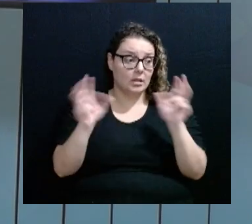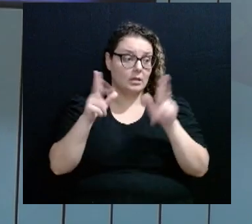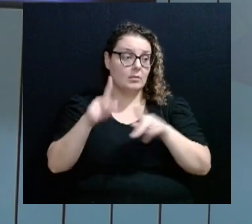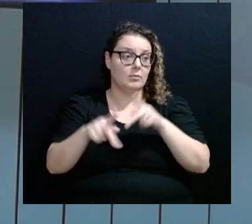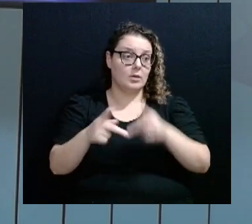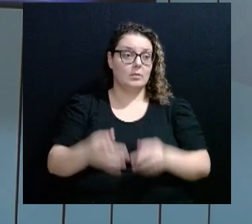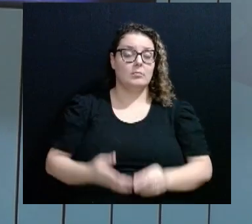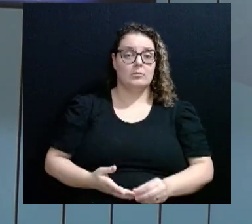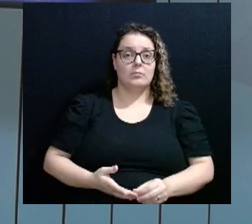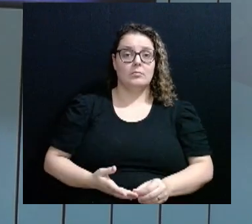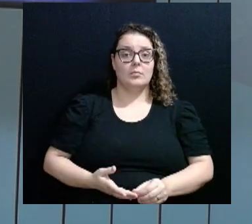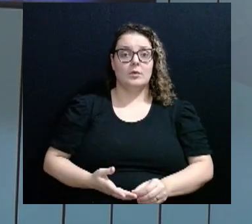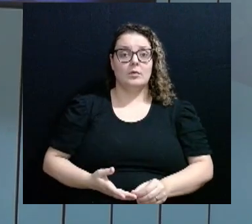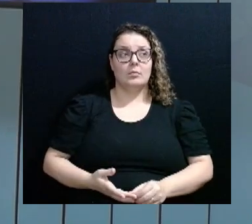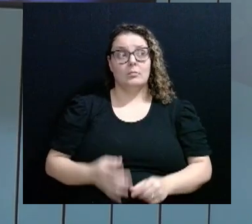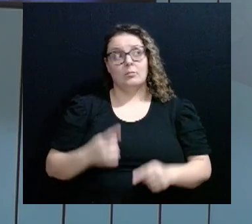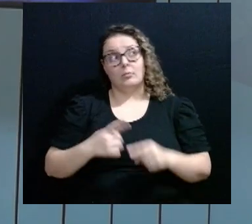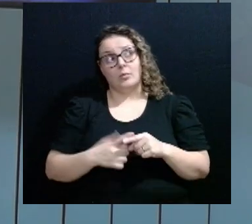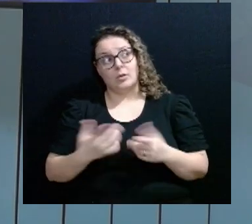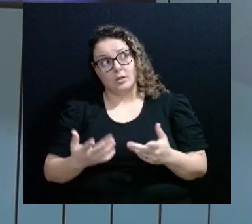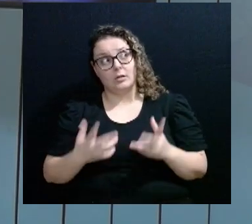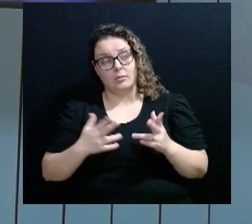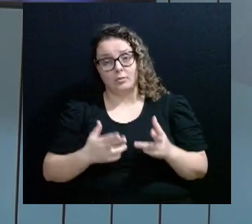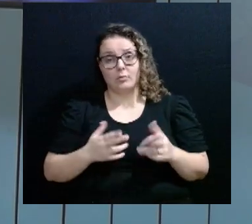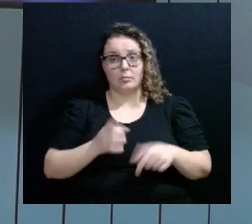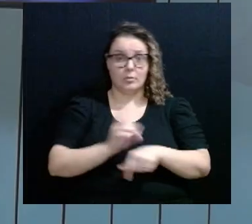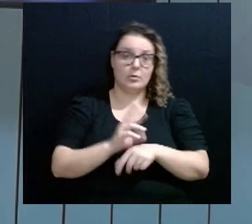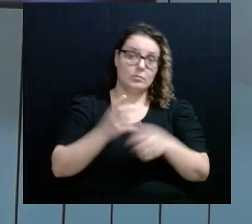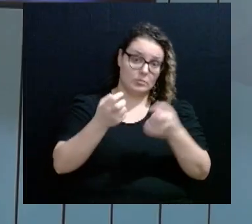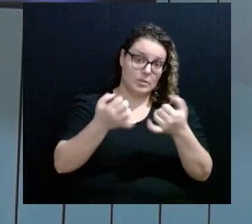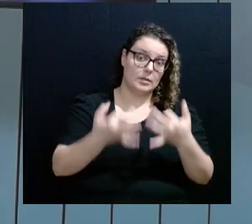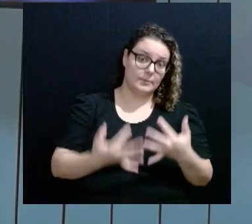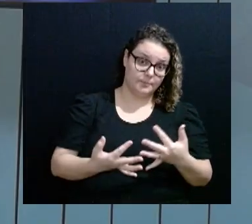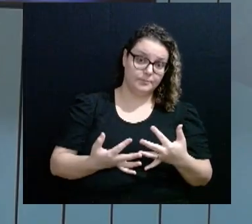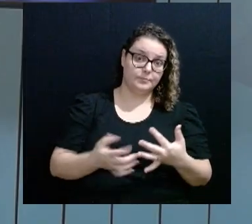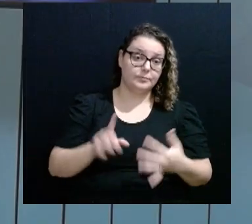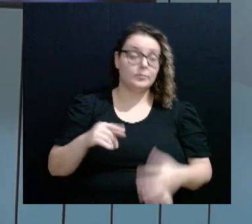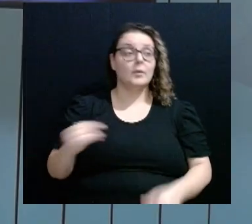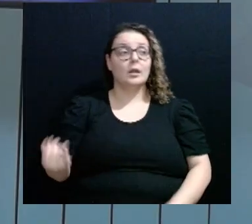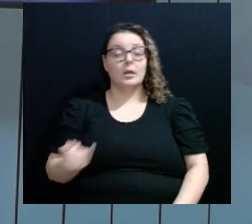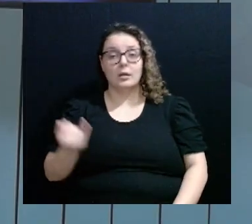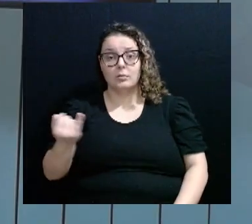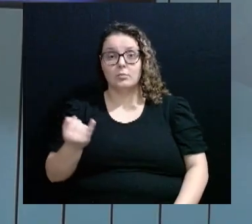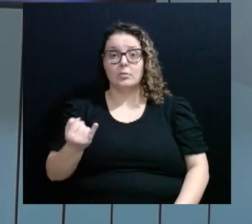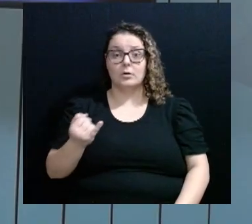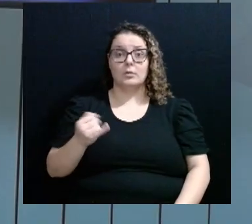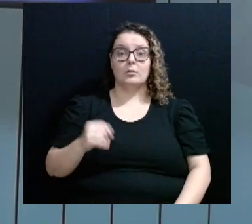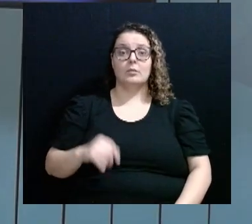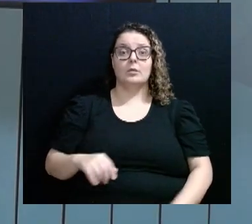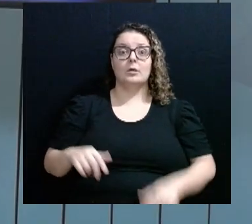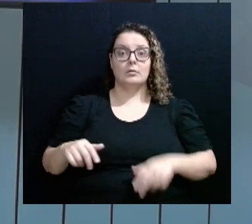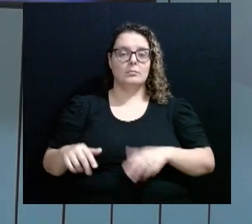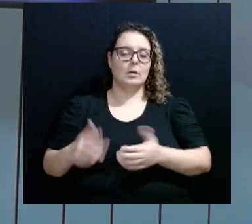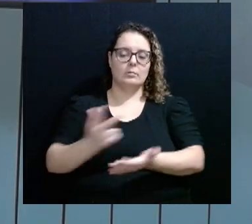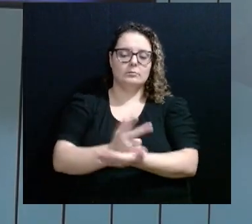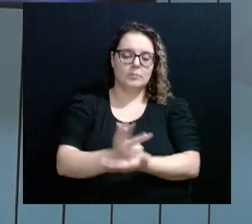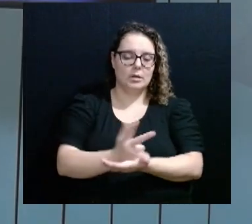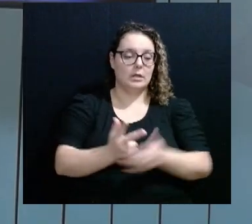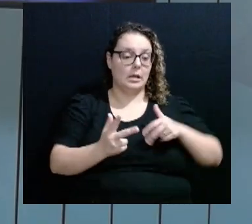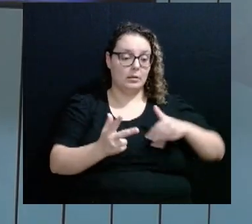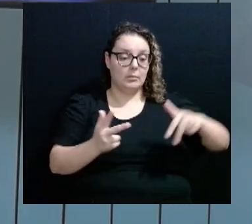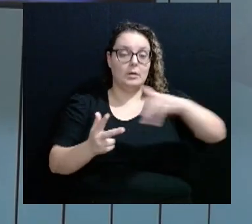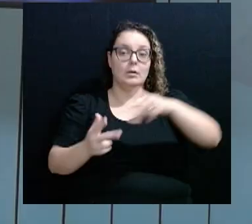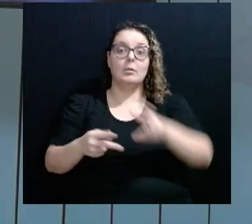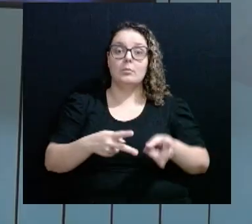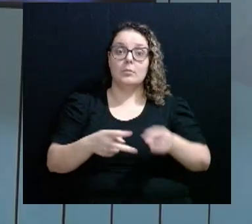também alertar a população sobre isso, porque, bem como a doutora explicou, é muito importante que quem está ao